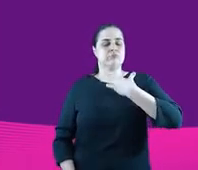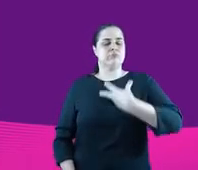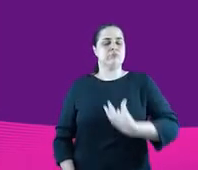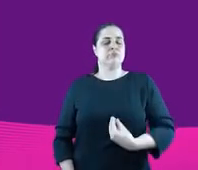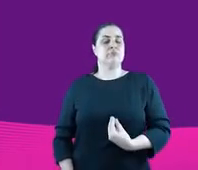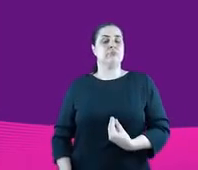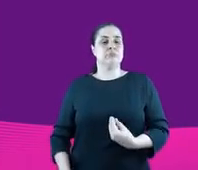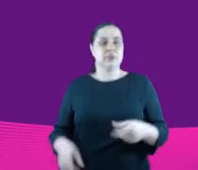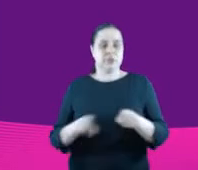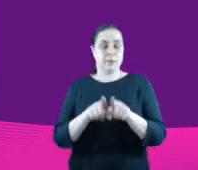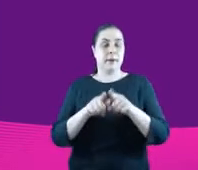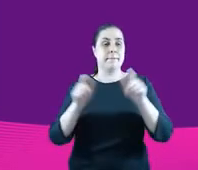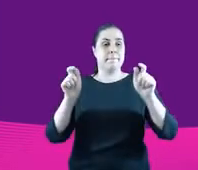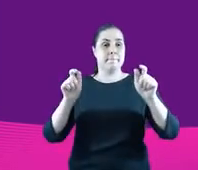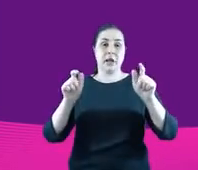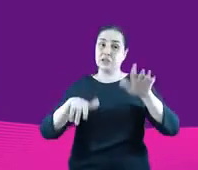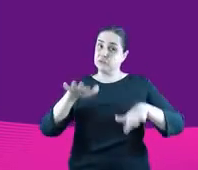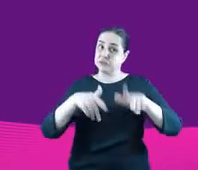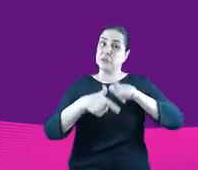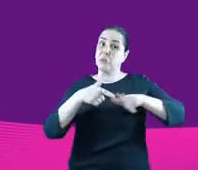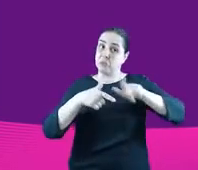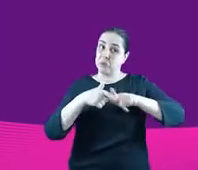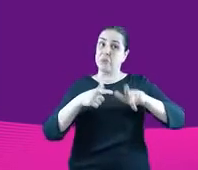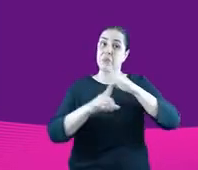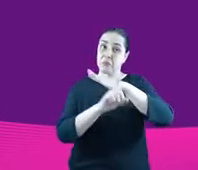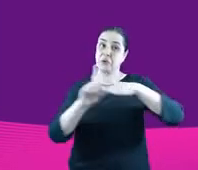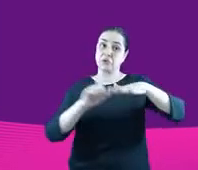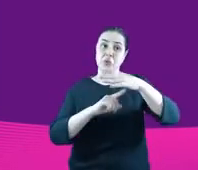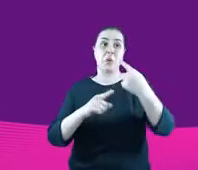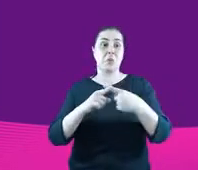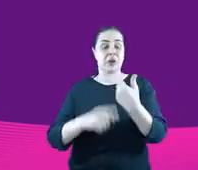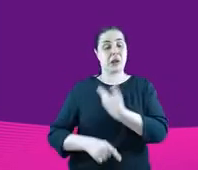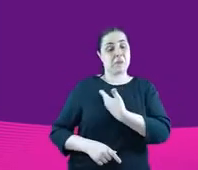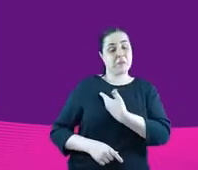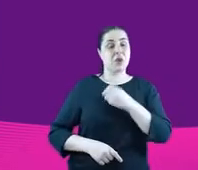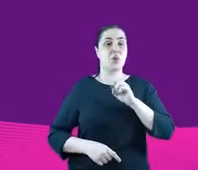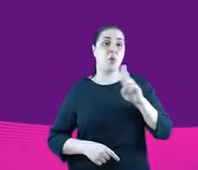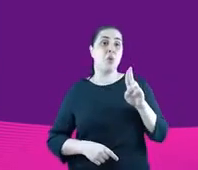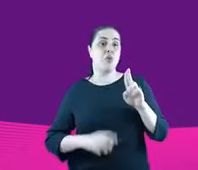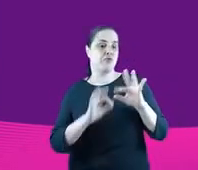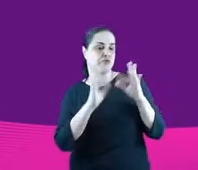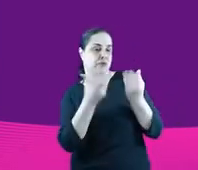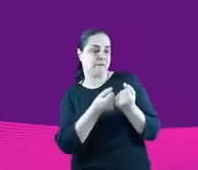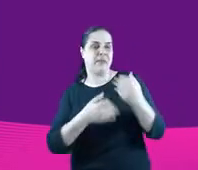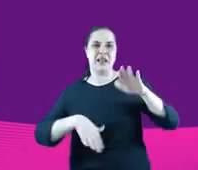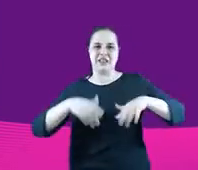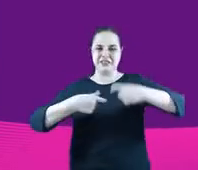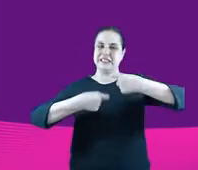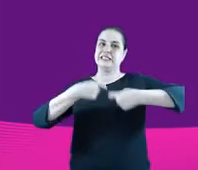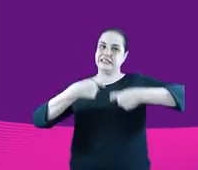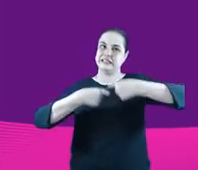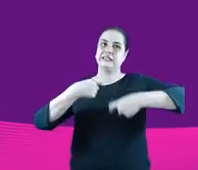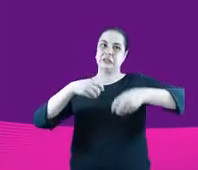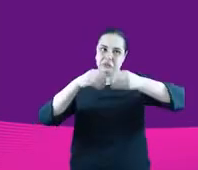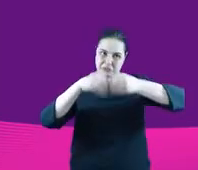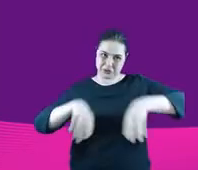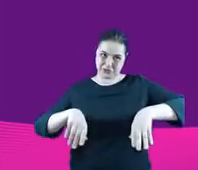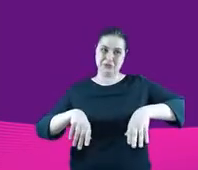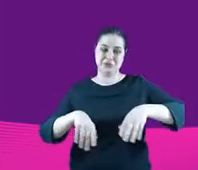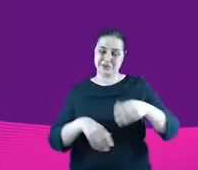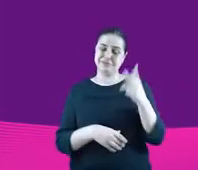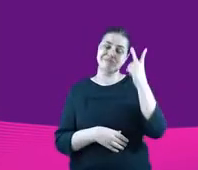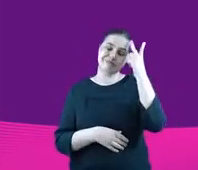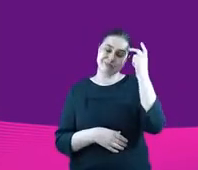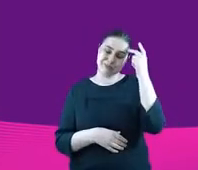relacionados sociais, relacionados com amigos, familiares, sexualidade, intimidade, isso acontece frequentemente.